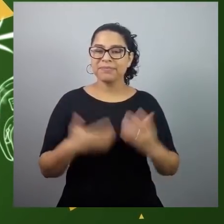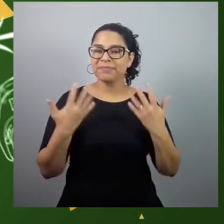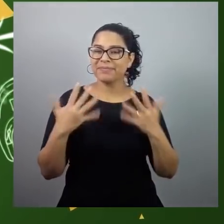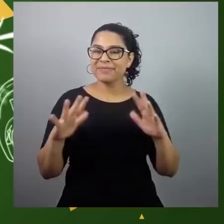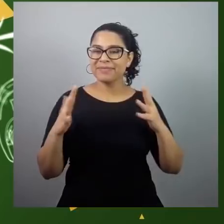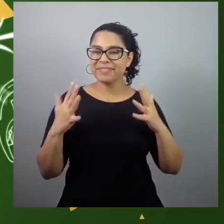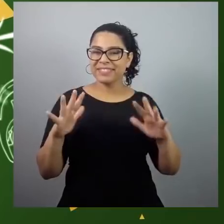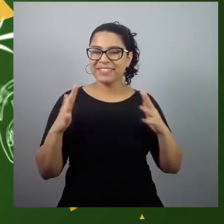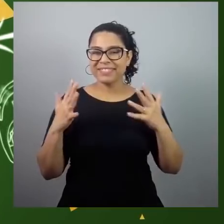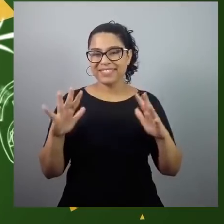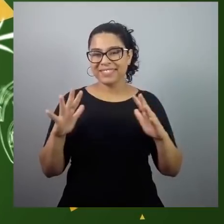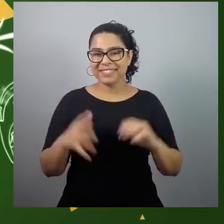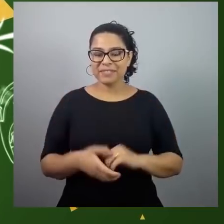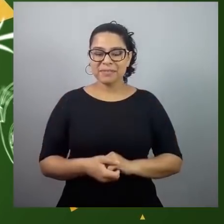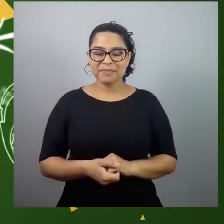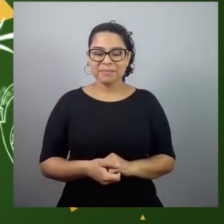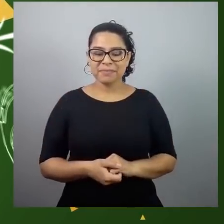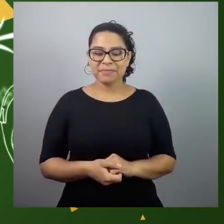Ei!